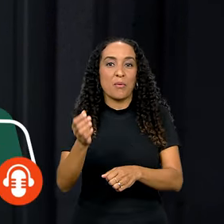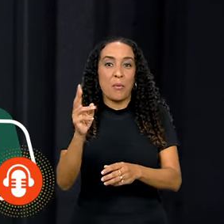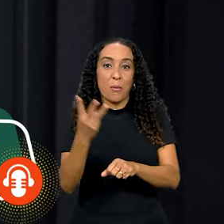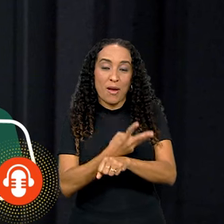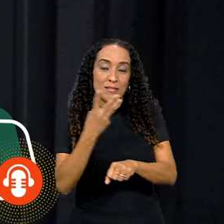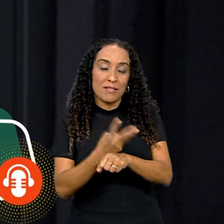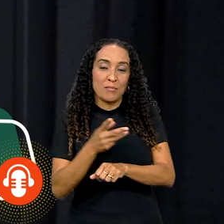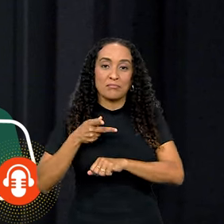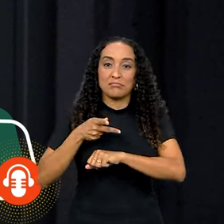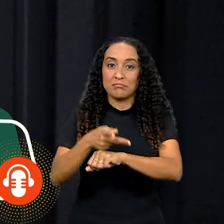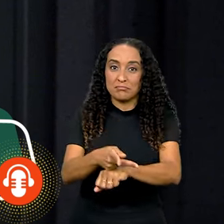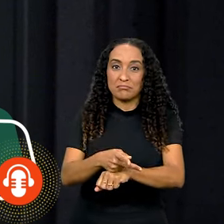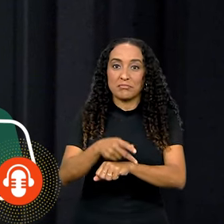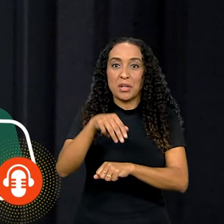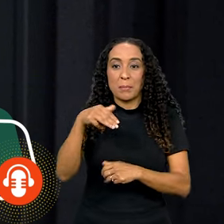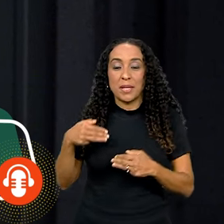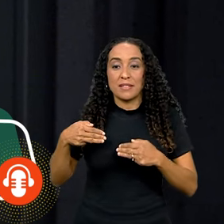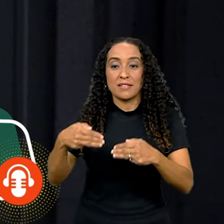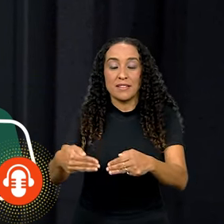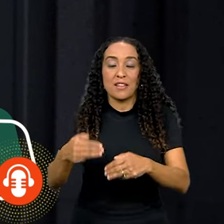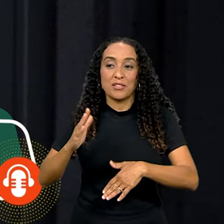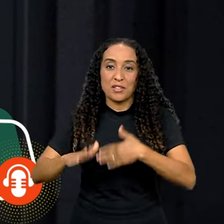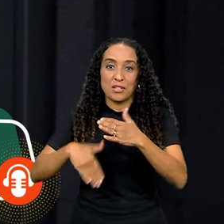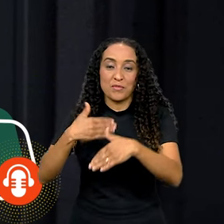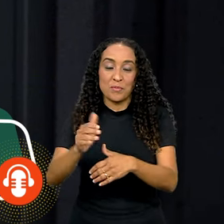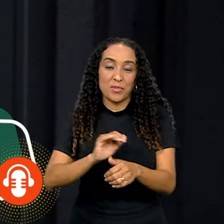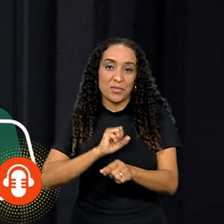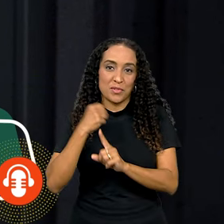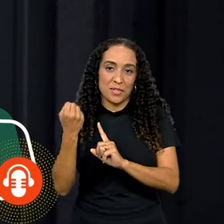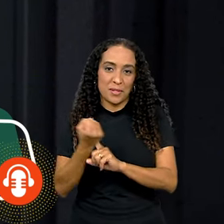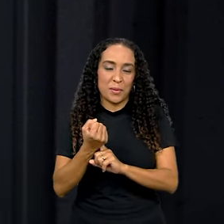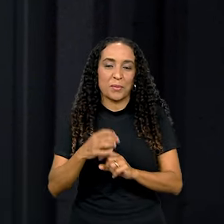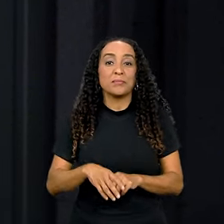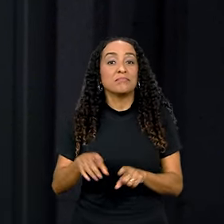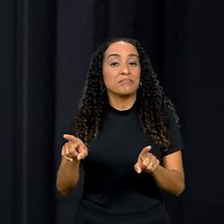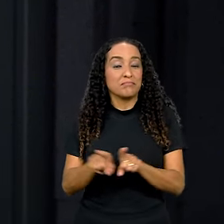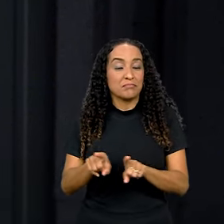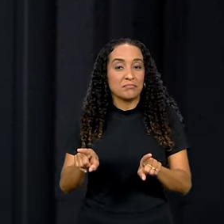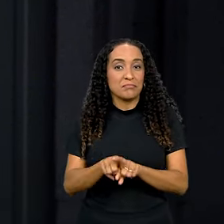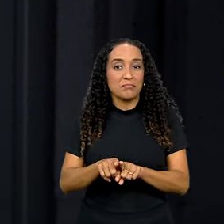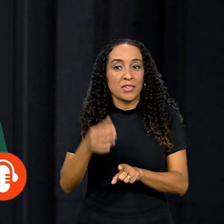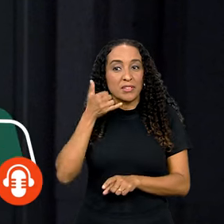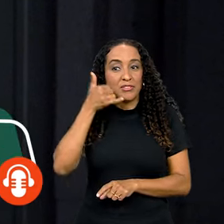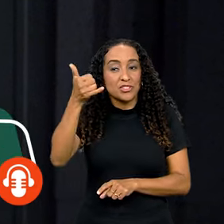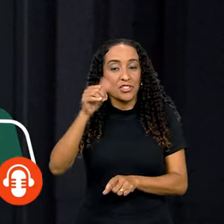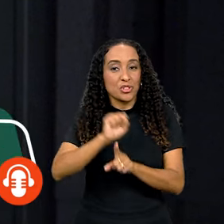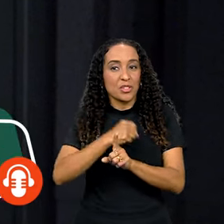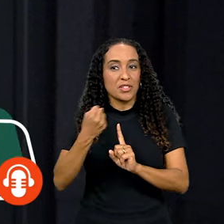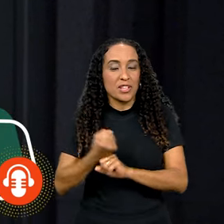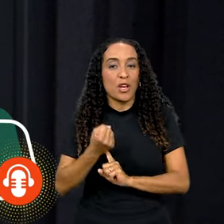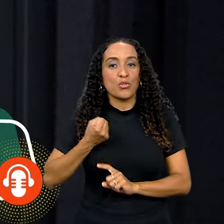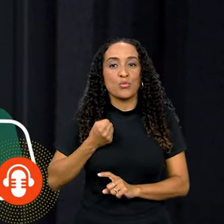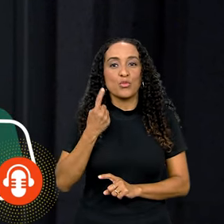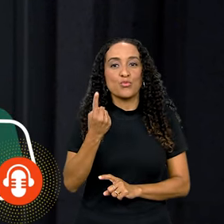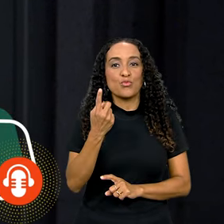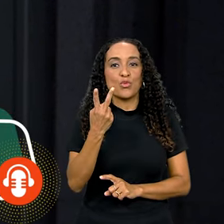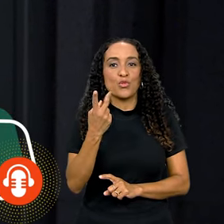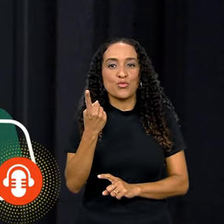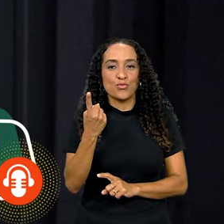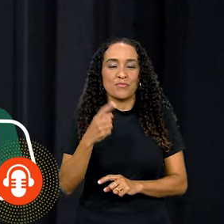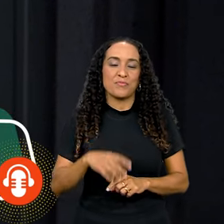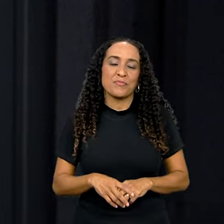WhatsApp basta procurar por Ministério do Desenvolvimento Social e também o social pelo número